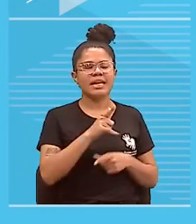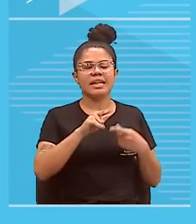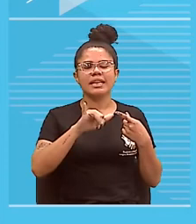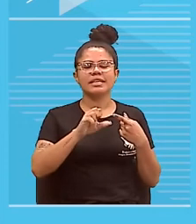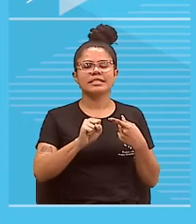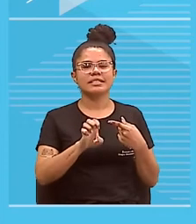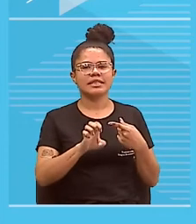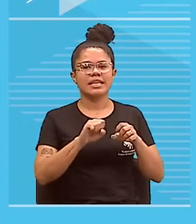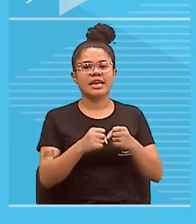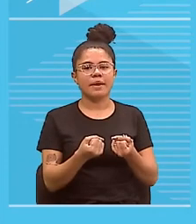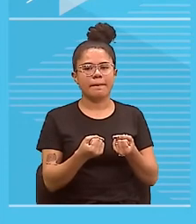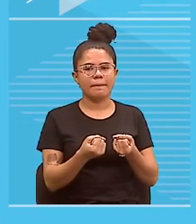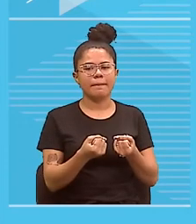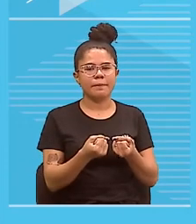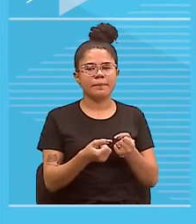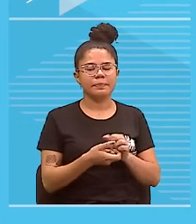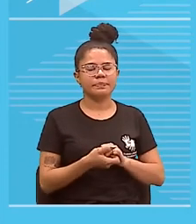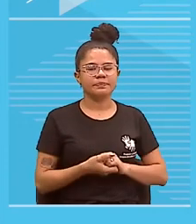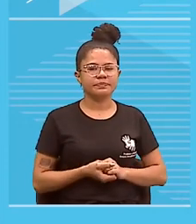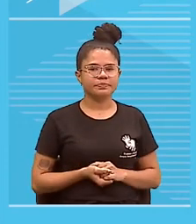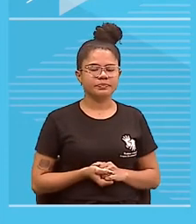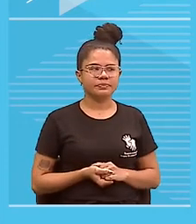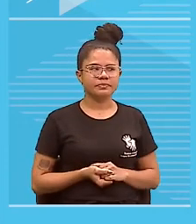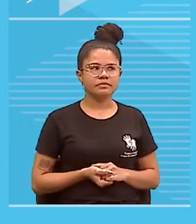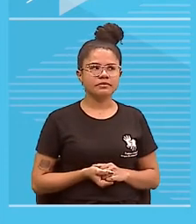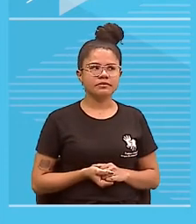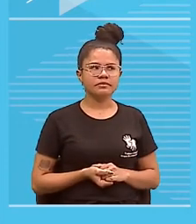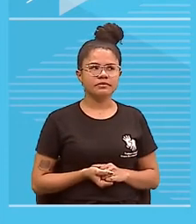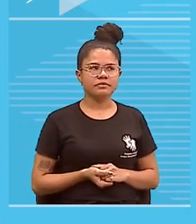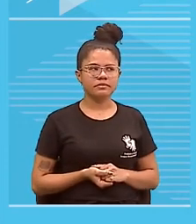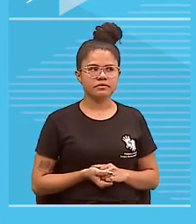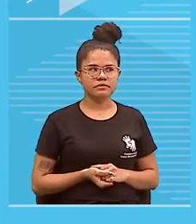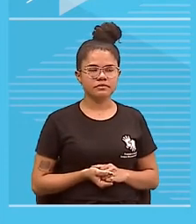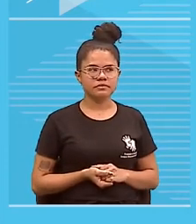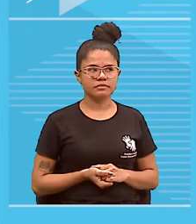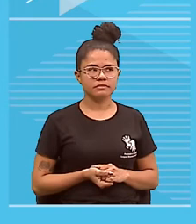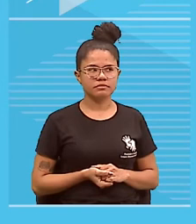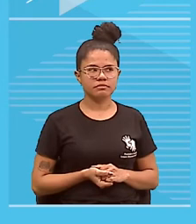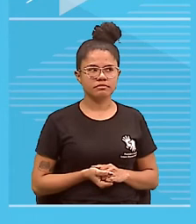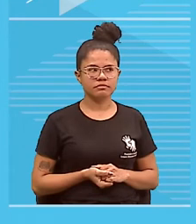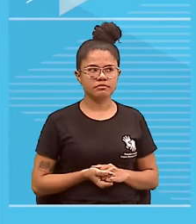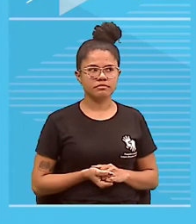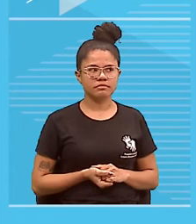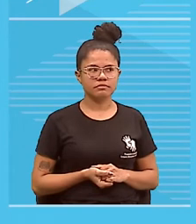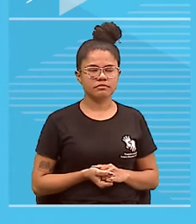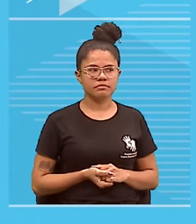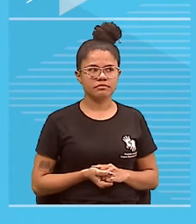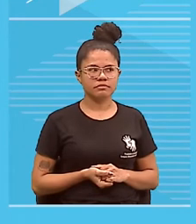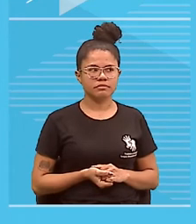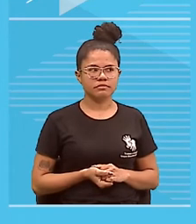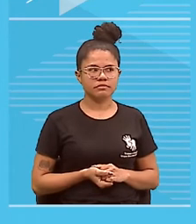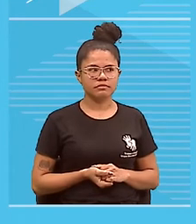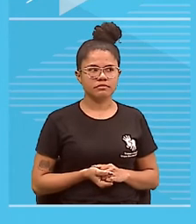quebra tá quebrando e a hidro é pela água